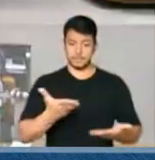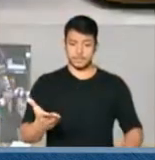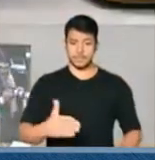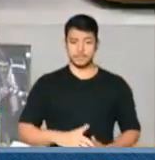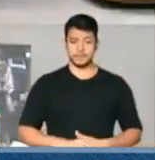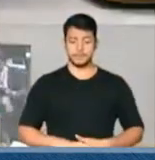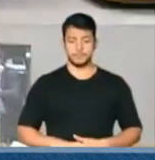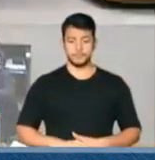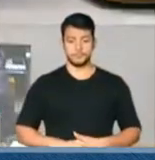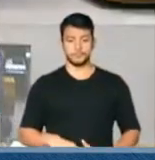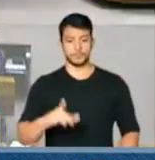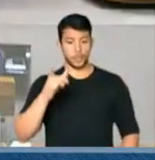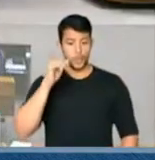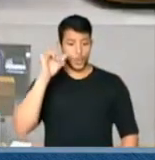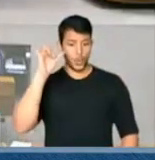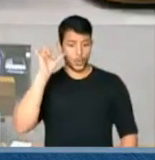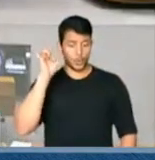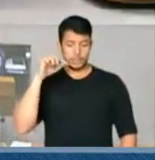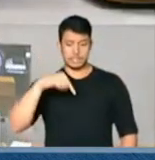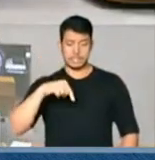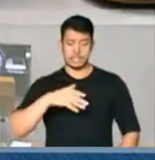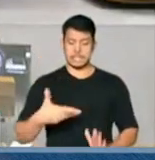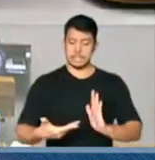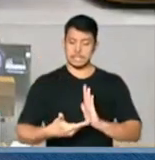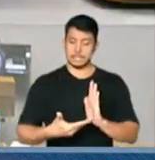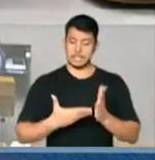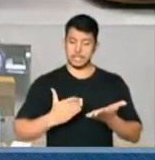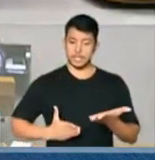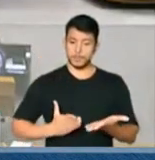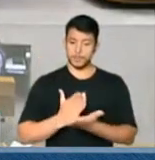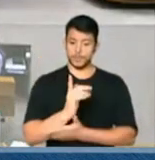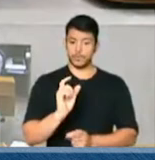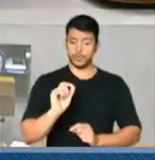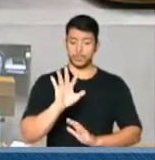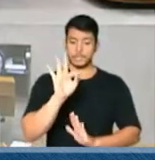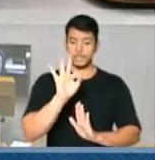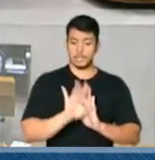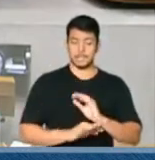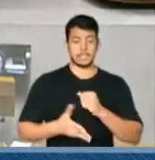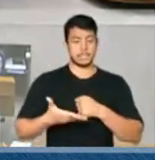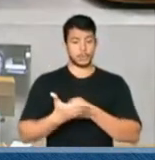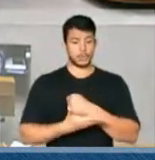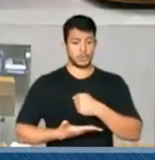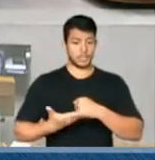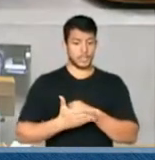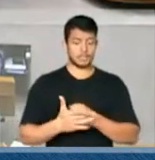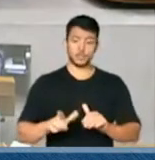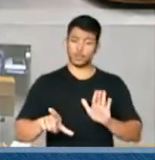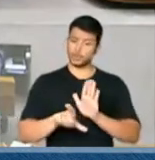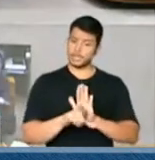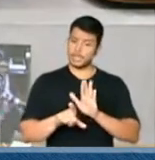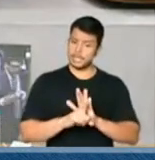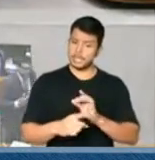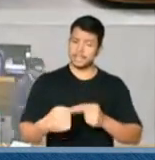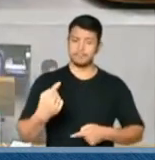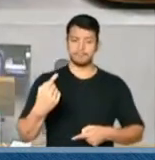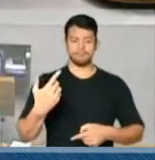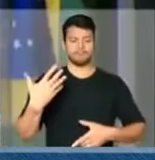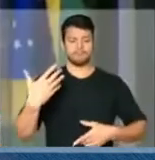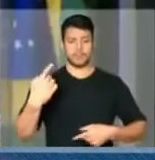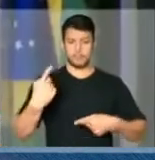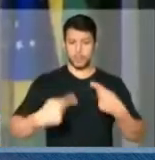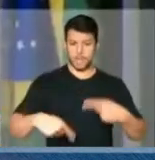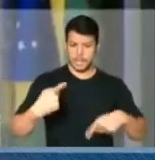Ontem nós aprovamos aqui nessa casa o texto base de uma lei polêmica, uma lei que vai na